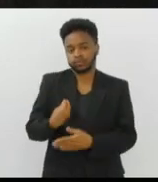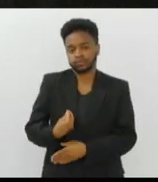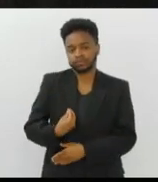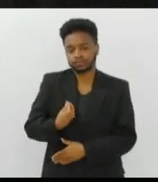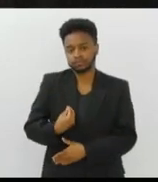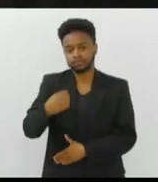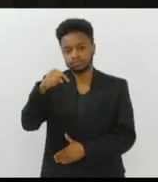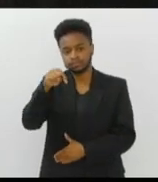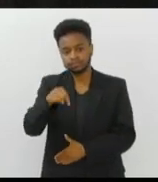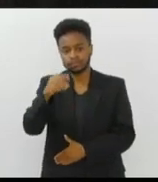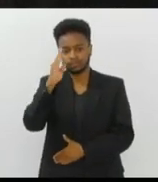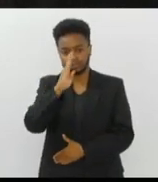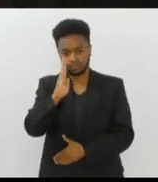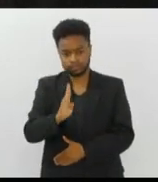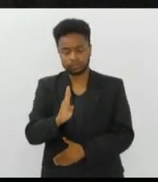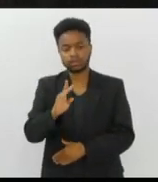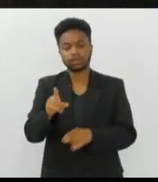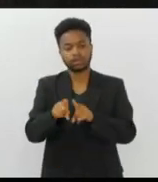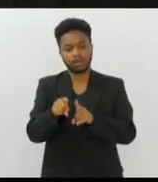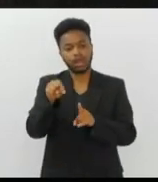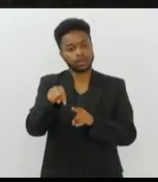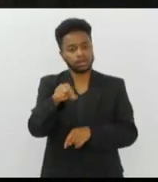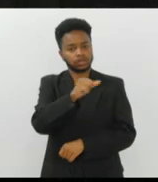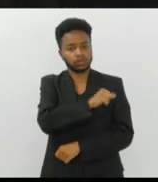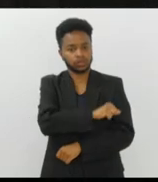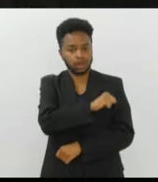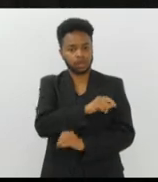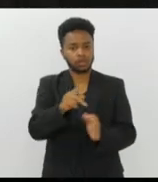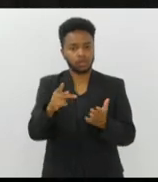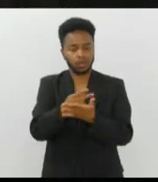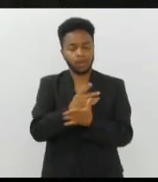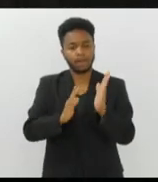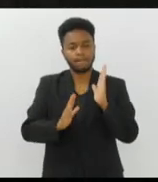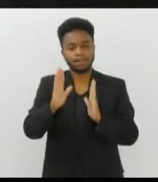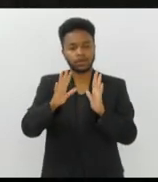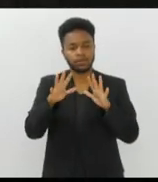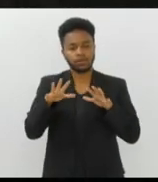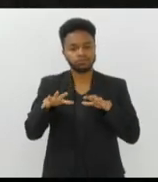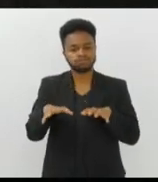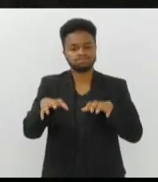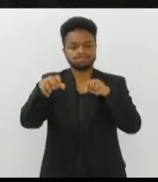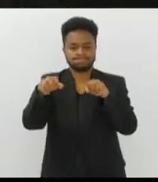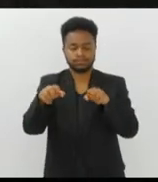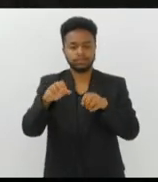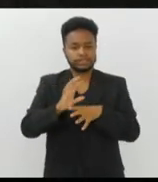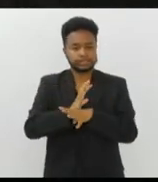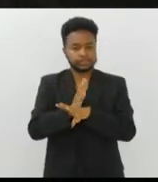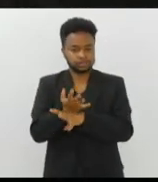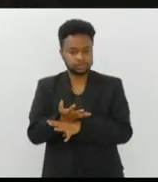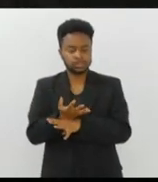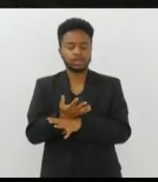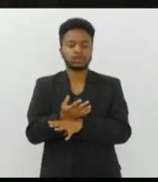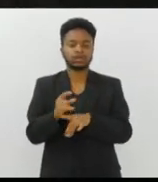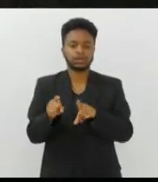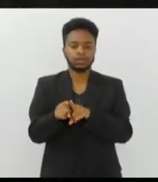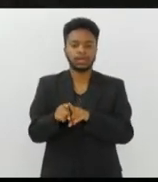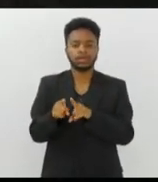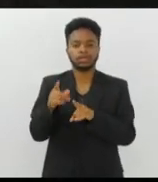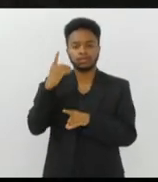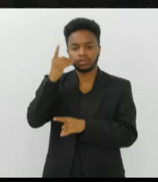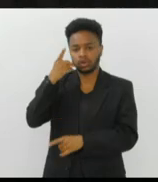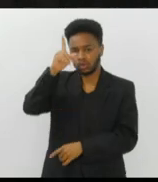no Brasil inteiro, e não foi diferente aqui no estado do Rio de Janeiro, período de seca, o deputado Luiz Paulo falou aqui dos extremos